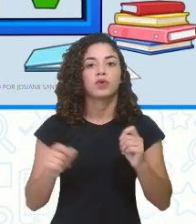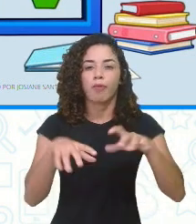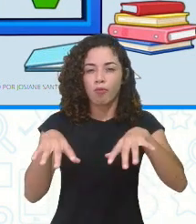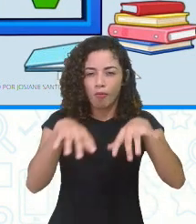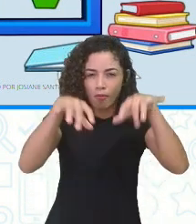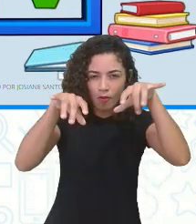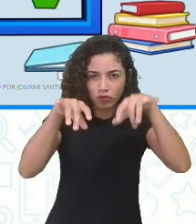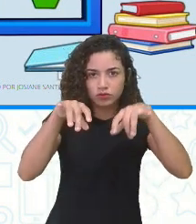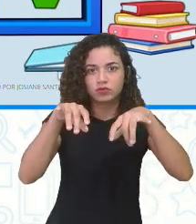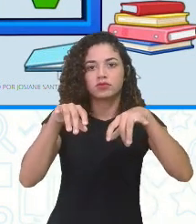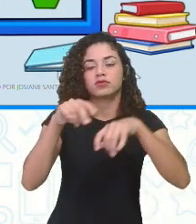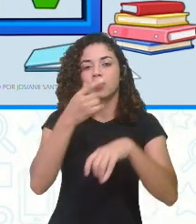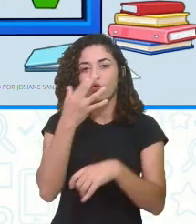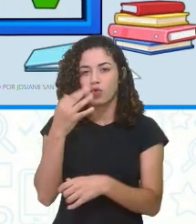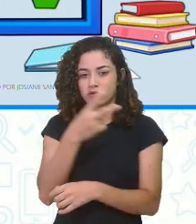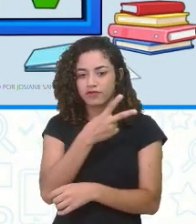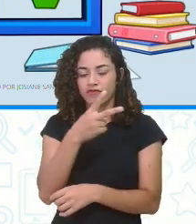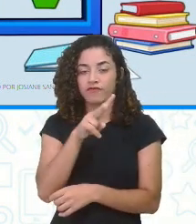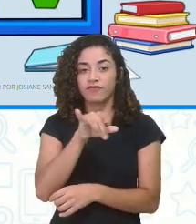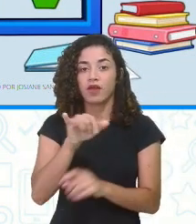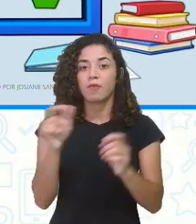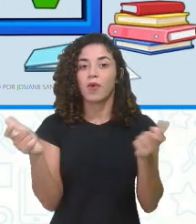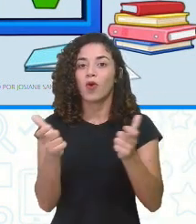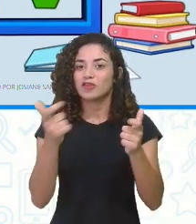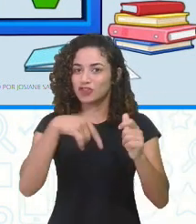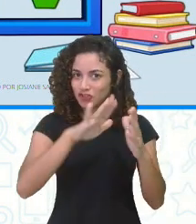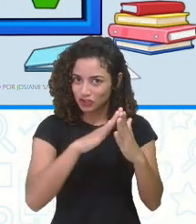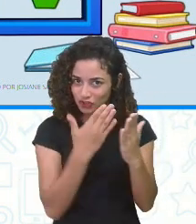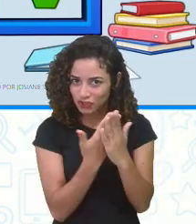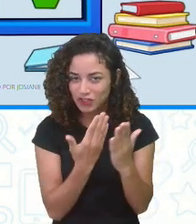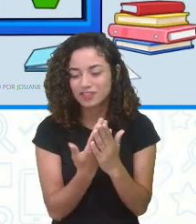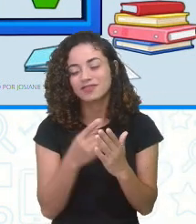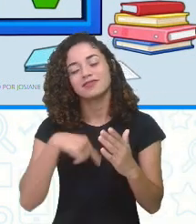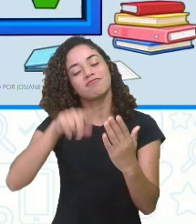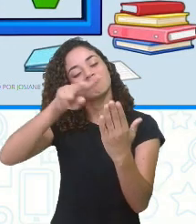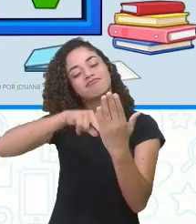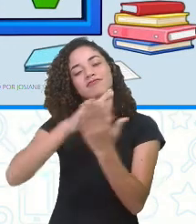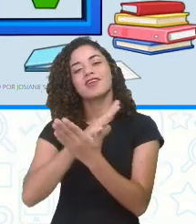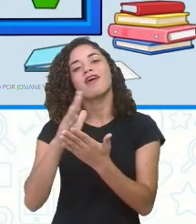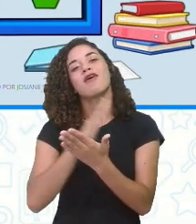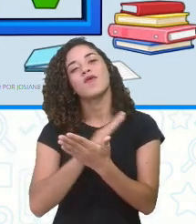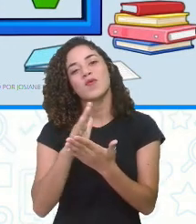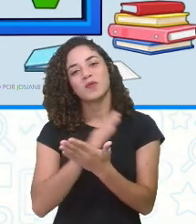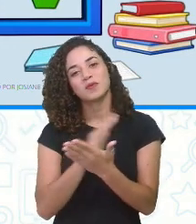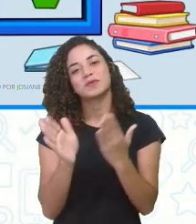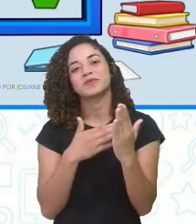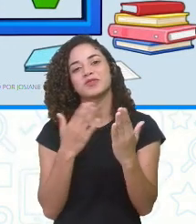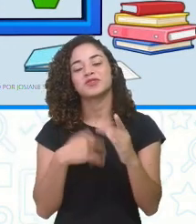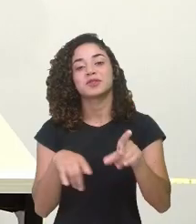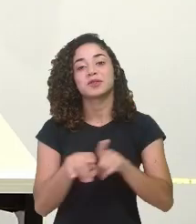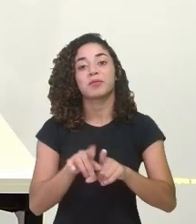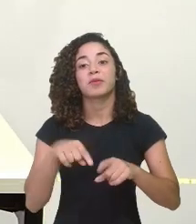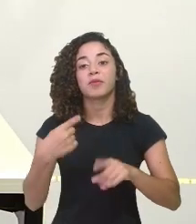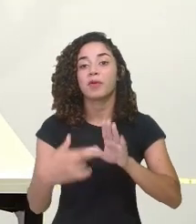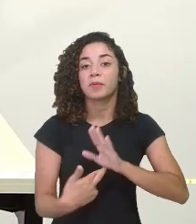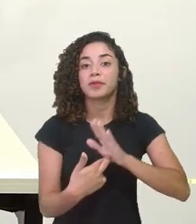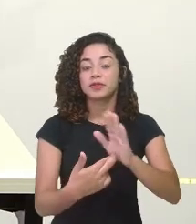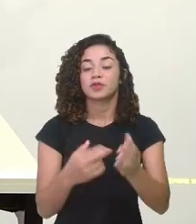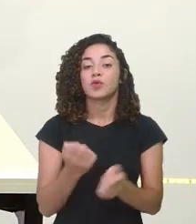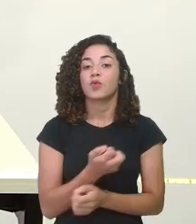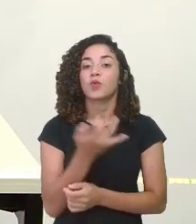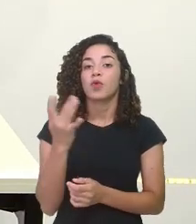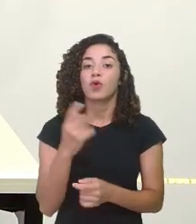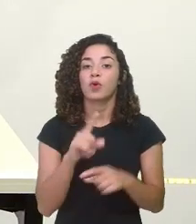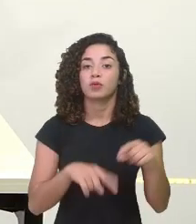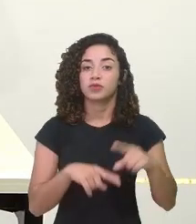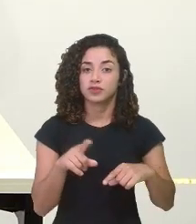Vai à Escola. Pegamos algumas páginas do livro e representamos a quantidade que aparecia de objetos que o monstro